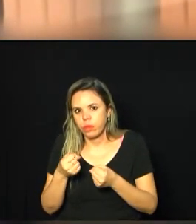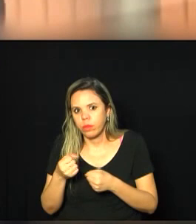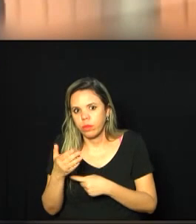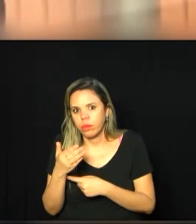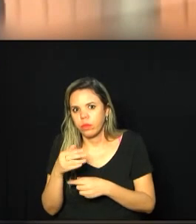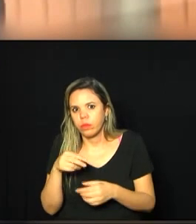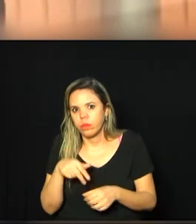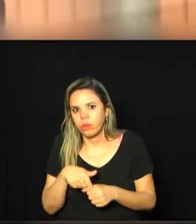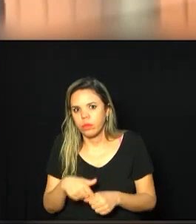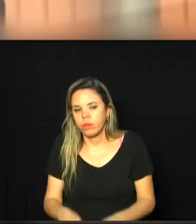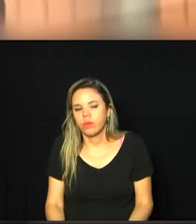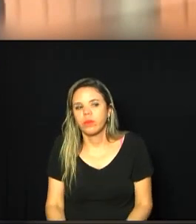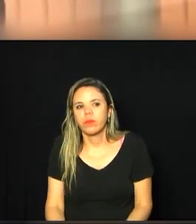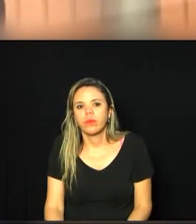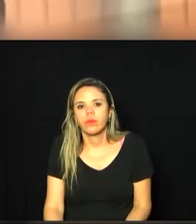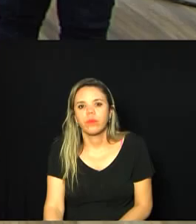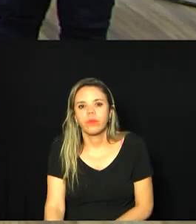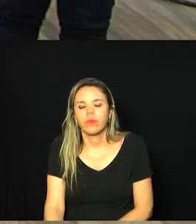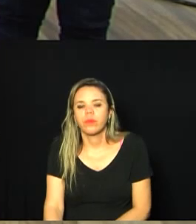dos frentistas.